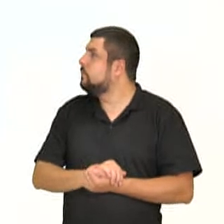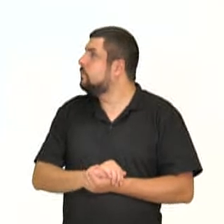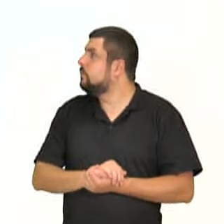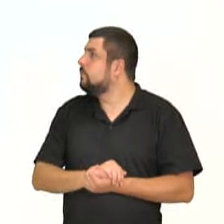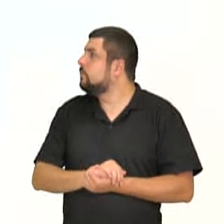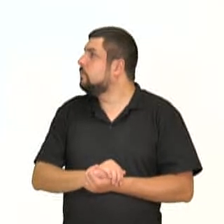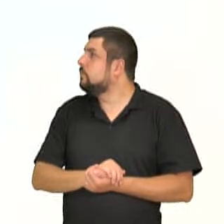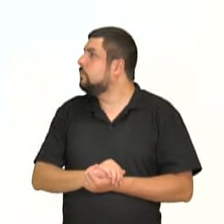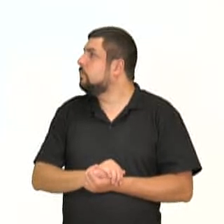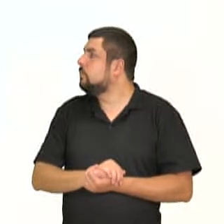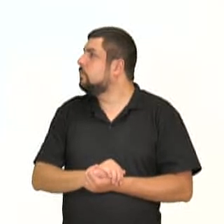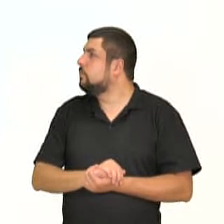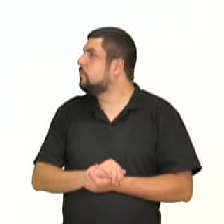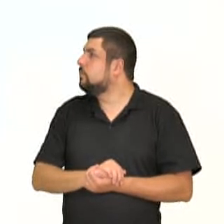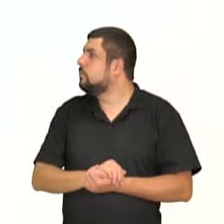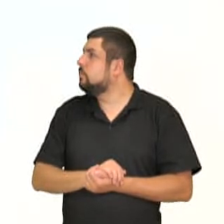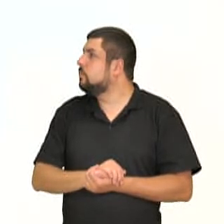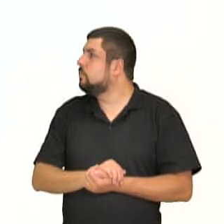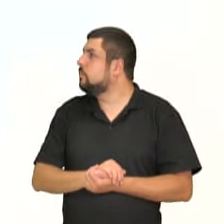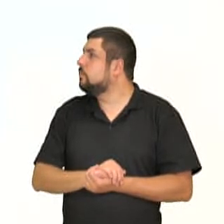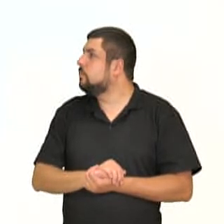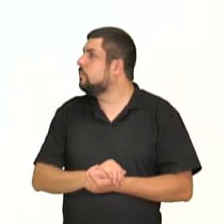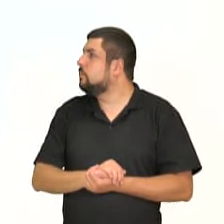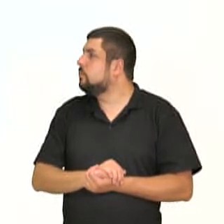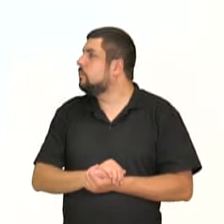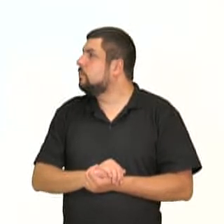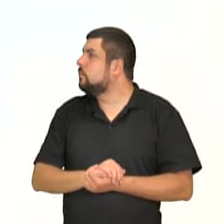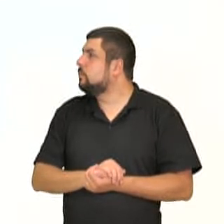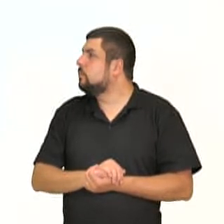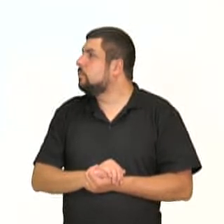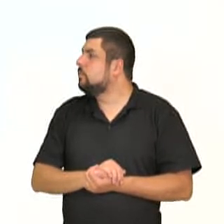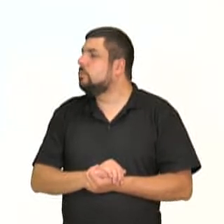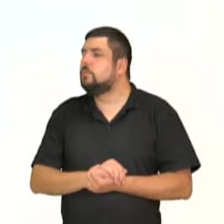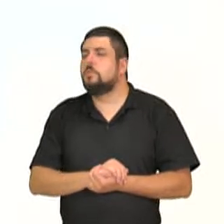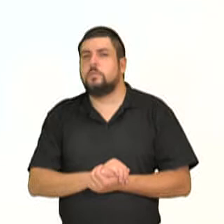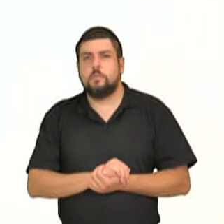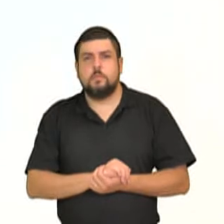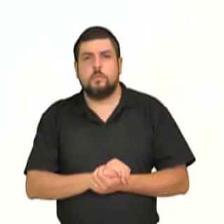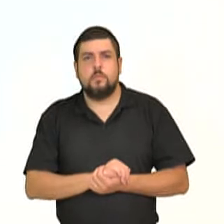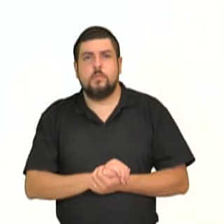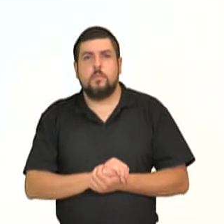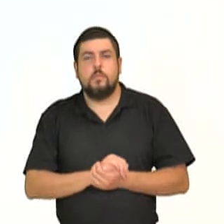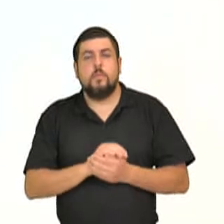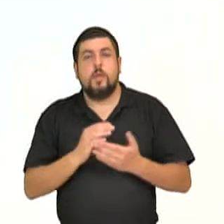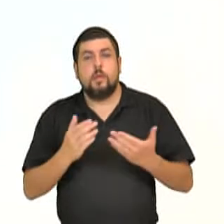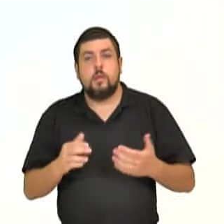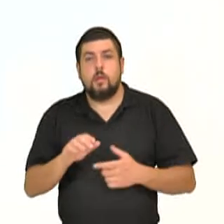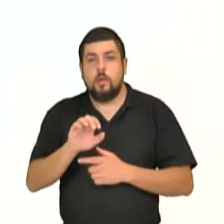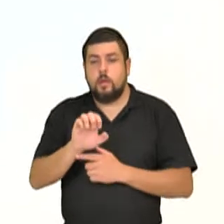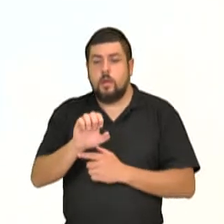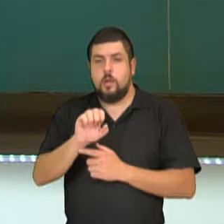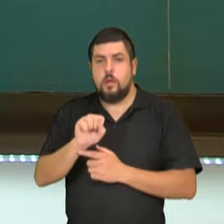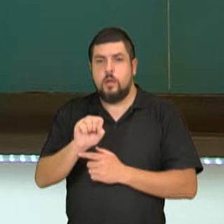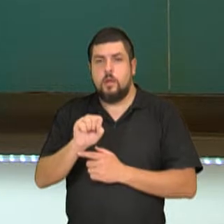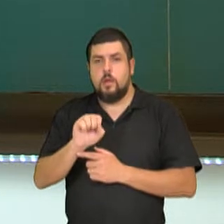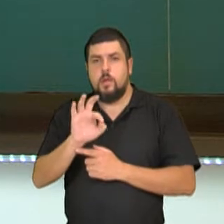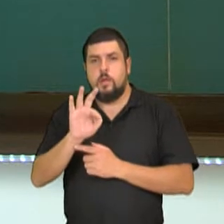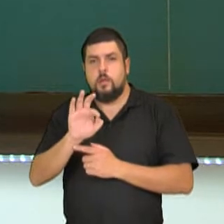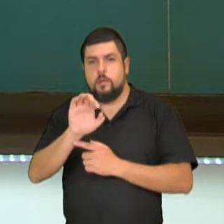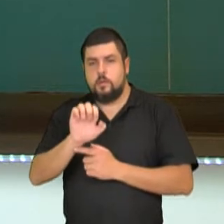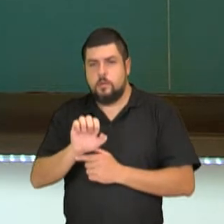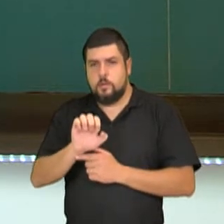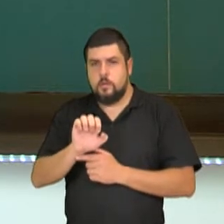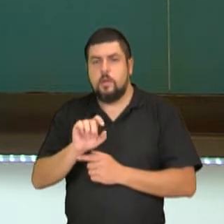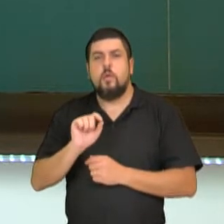estos tiempos que vivimos nos hacen pensar así. Então, este país, por quê? Porque é o país em que